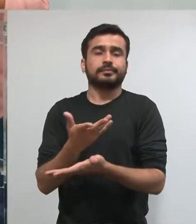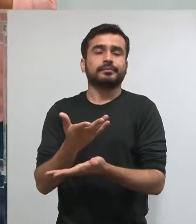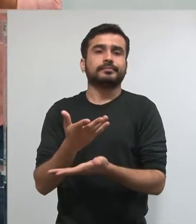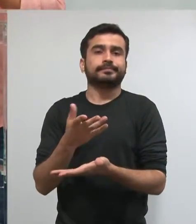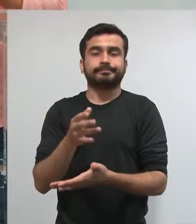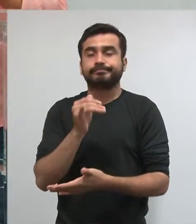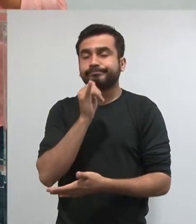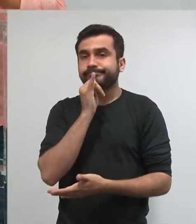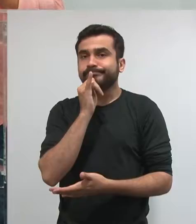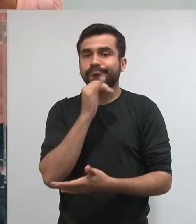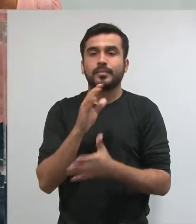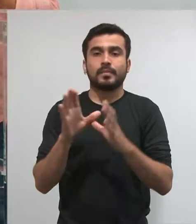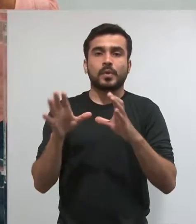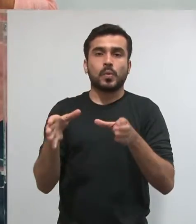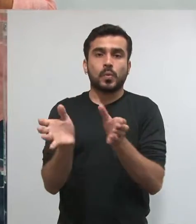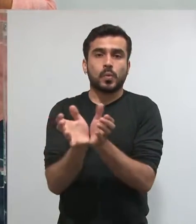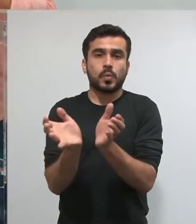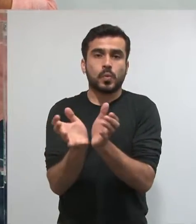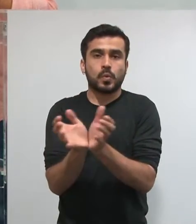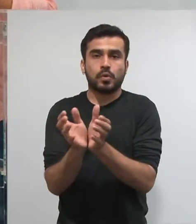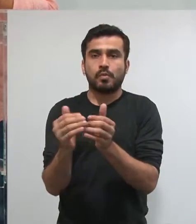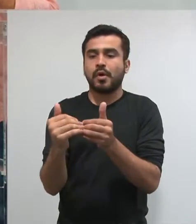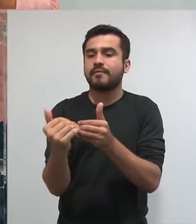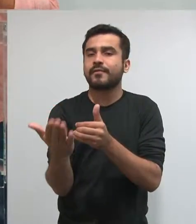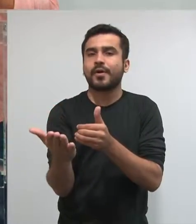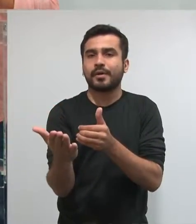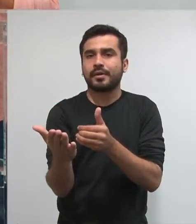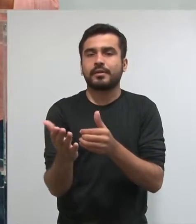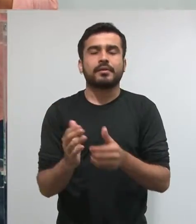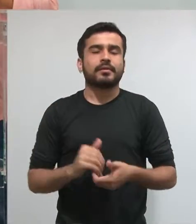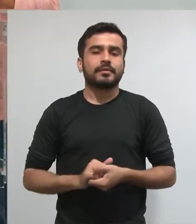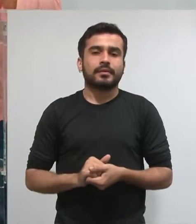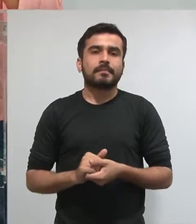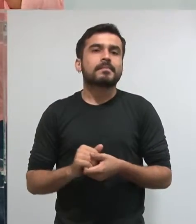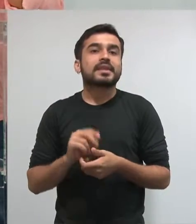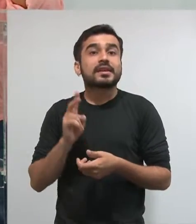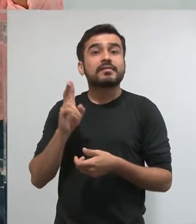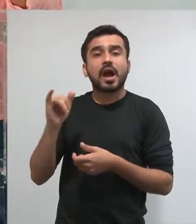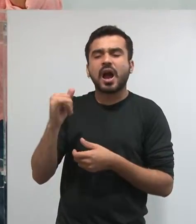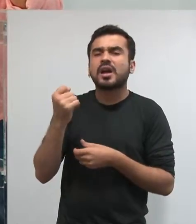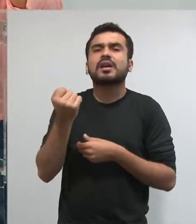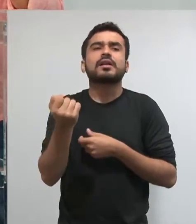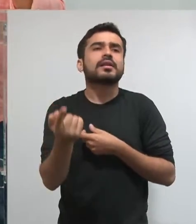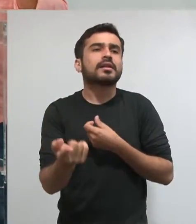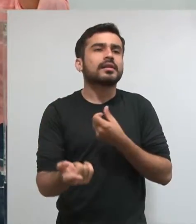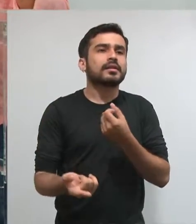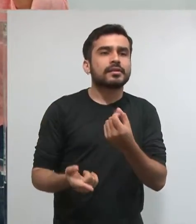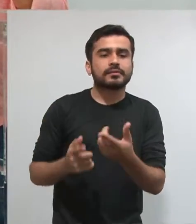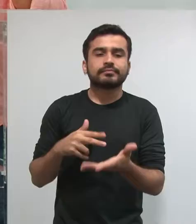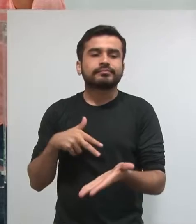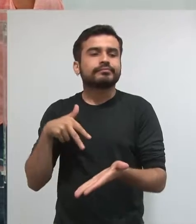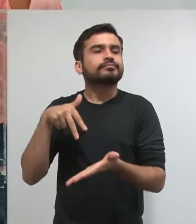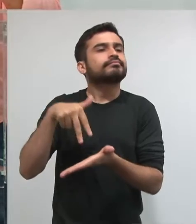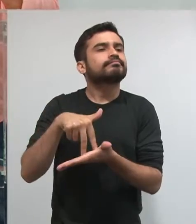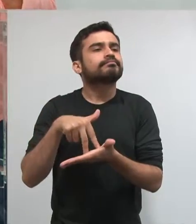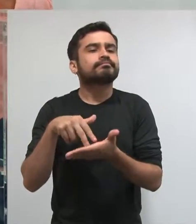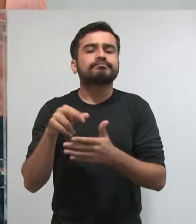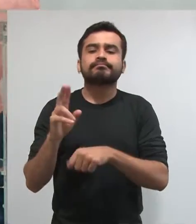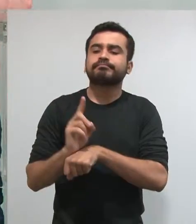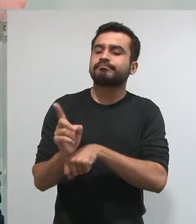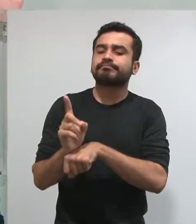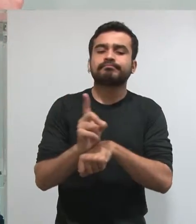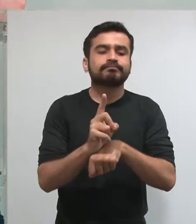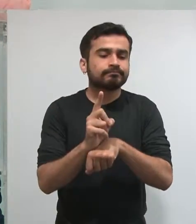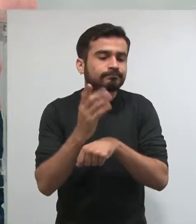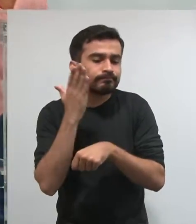e uma equipe de monitoramento separada, à parte, que vai, vez por outra, vir e olhar para como aquilo está